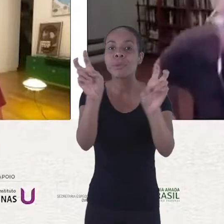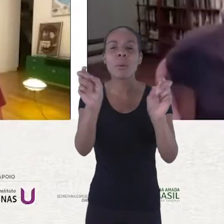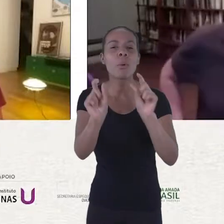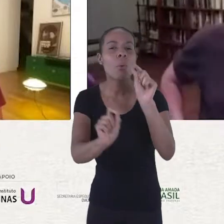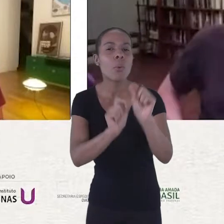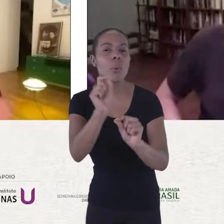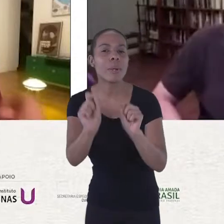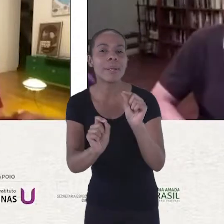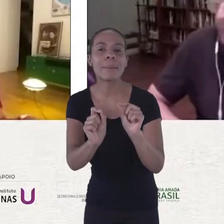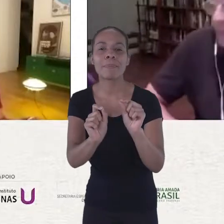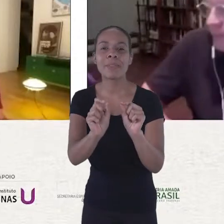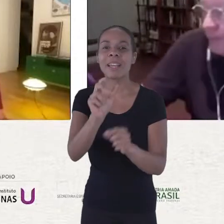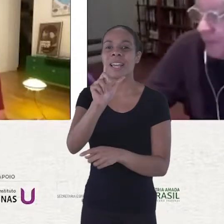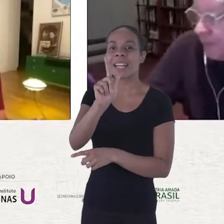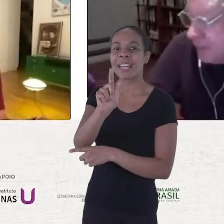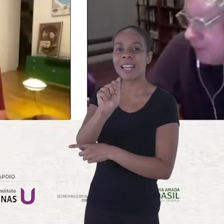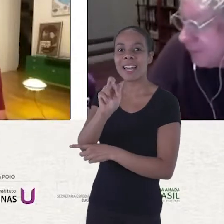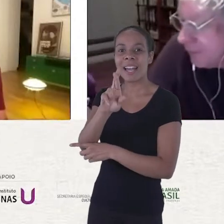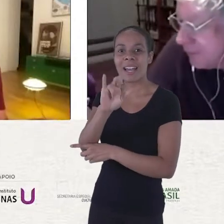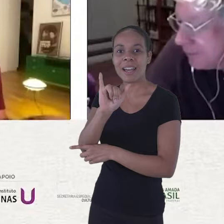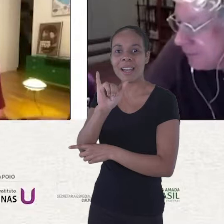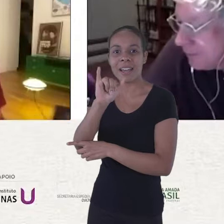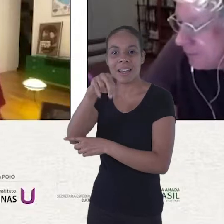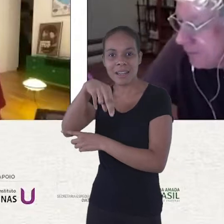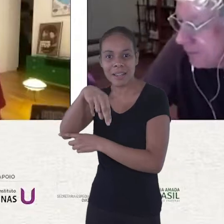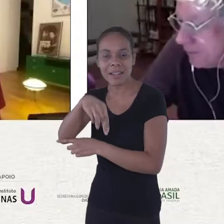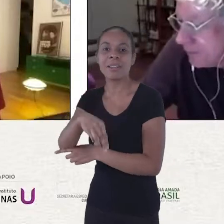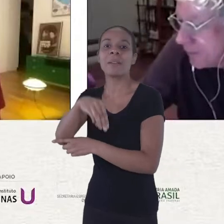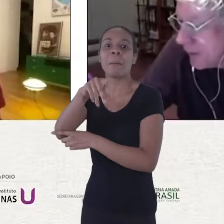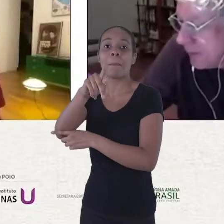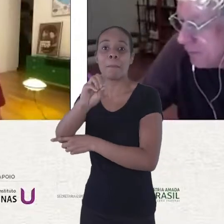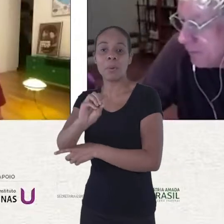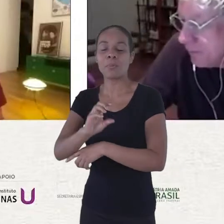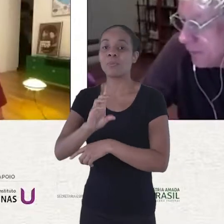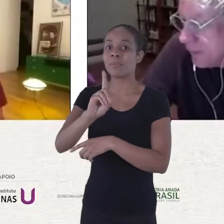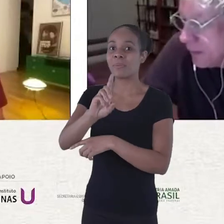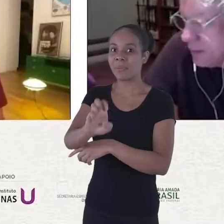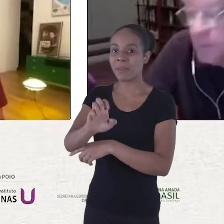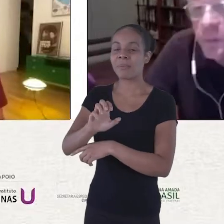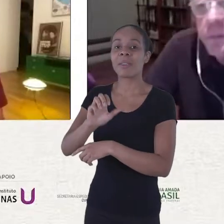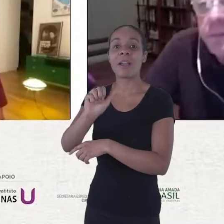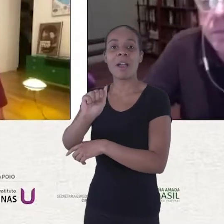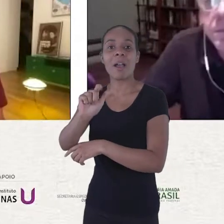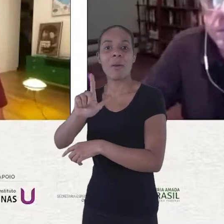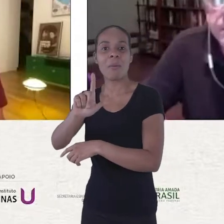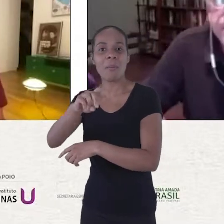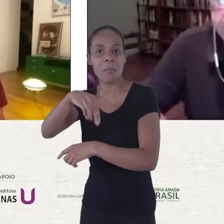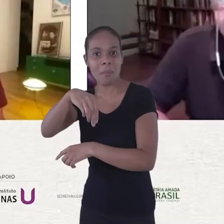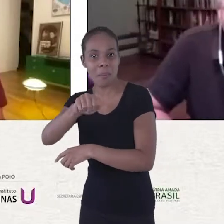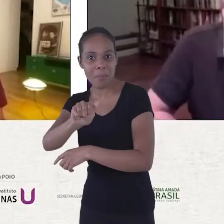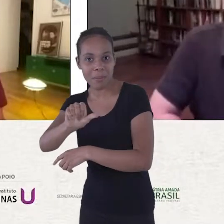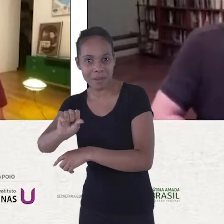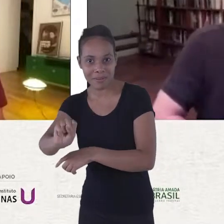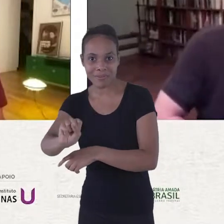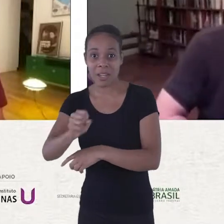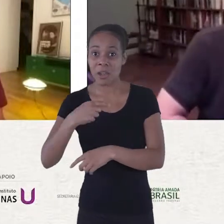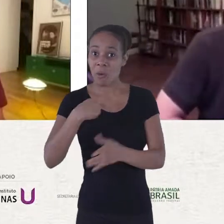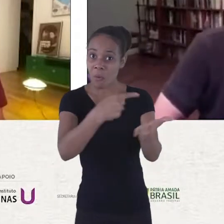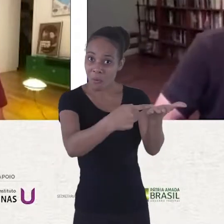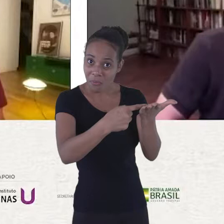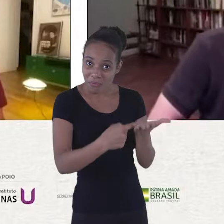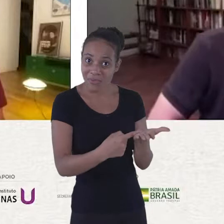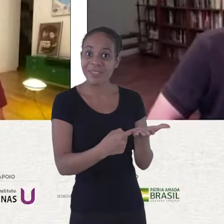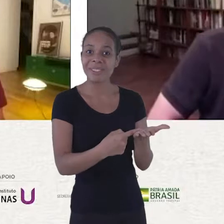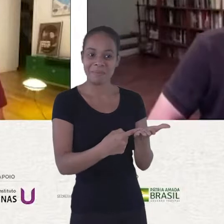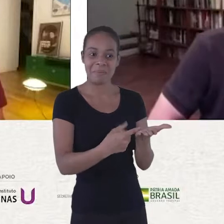Almas, o livro de Stepan Nessersian. E eu convidei esses dois amigos queridos, Antônio Graça e Paulo